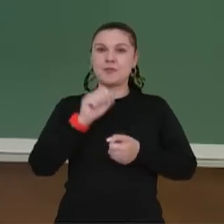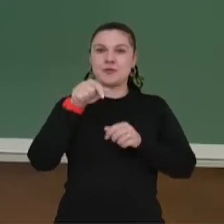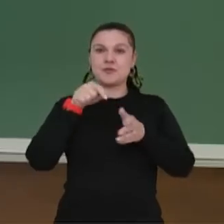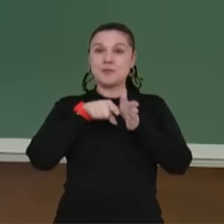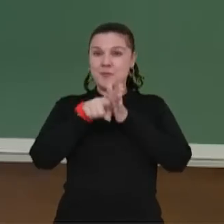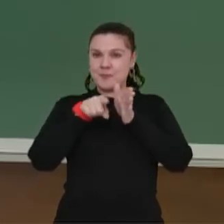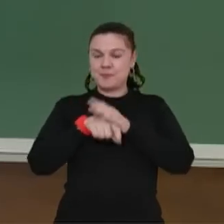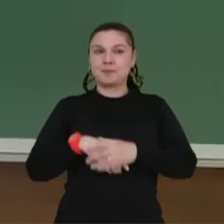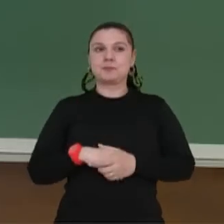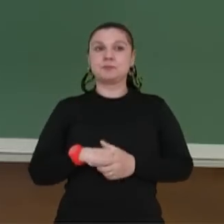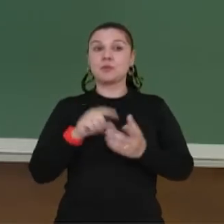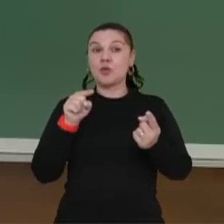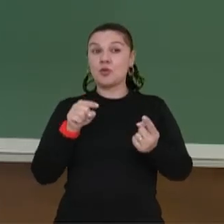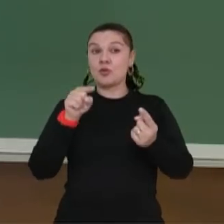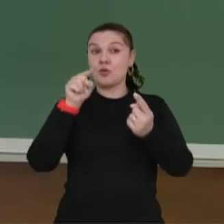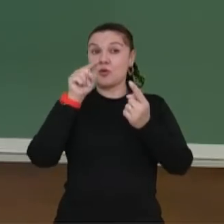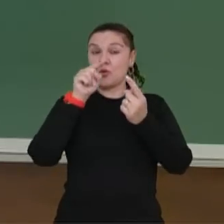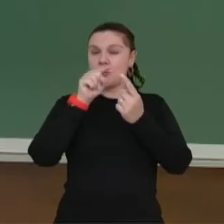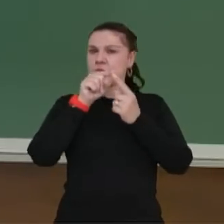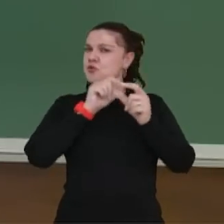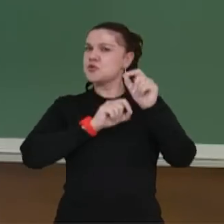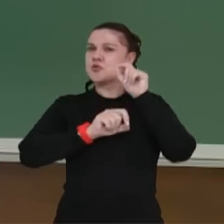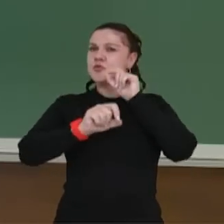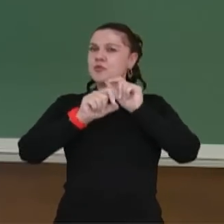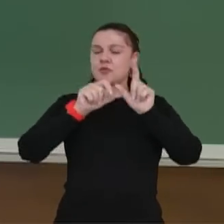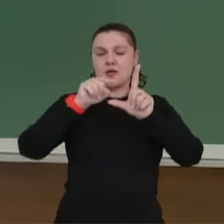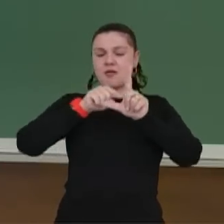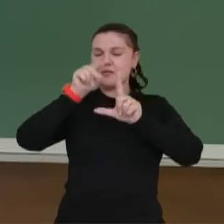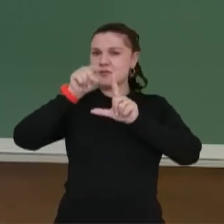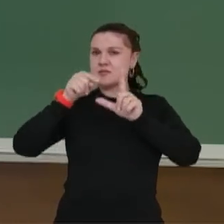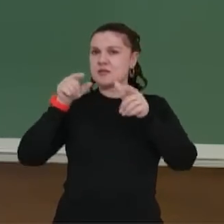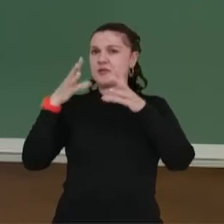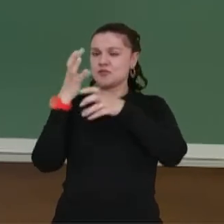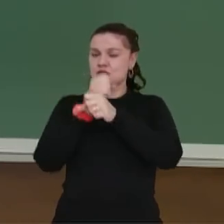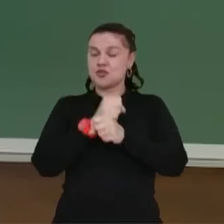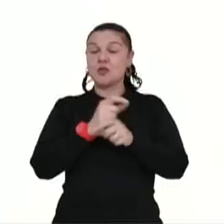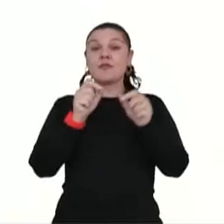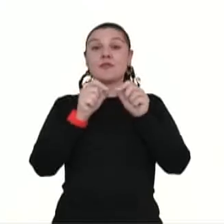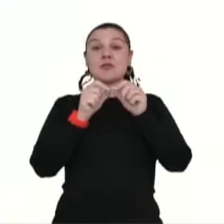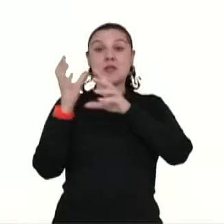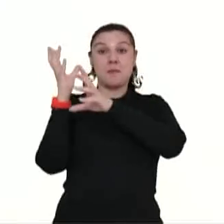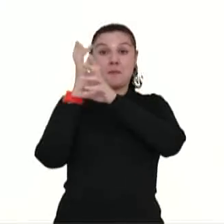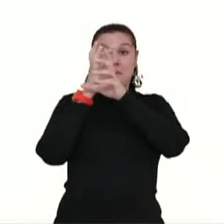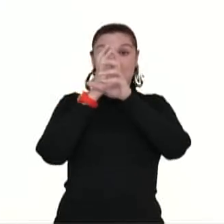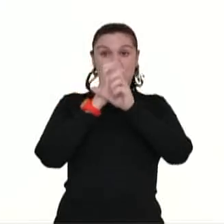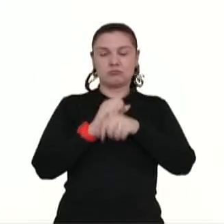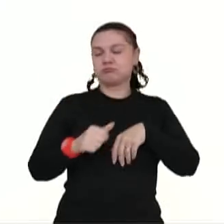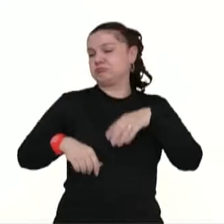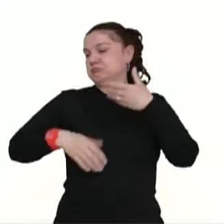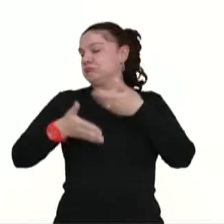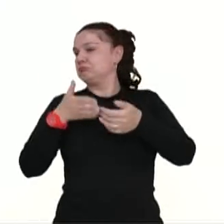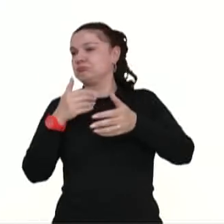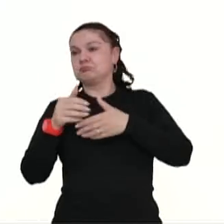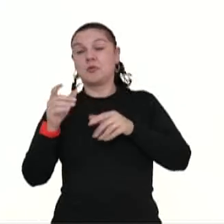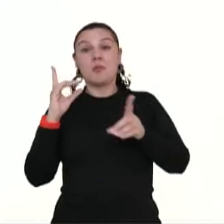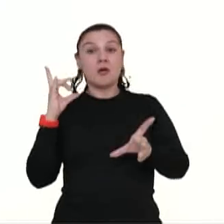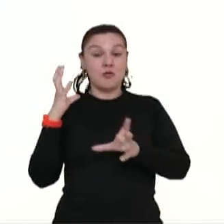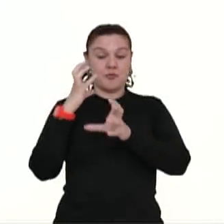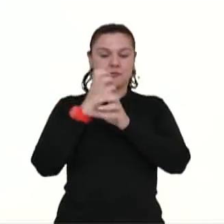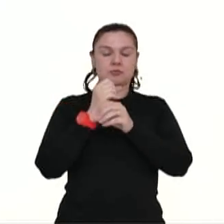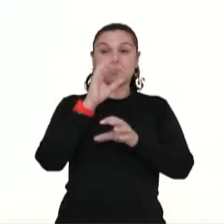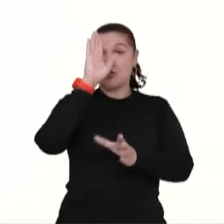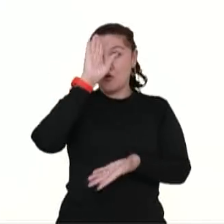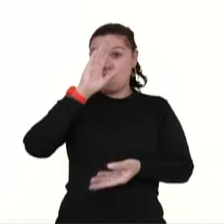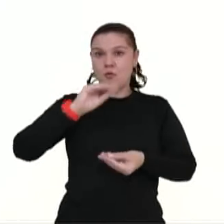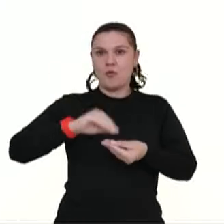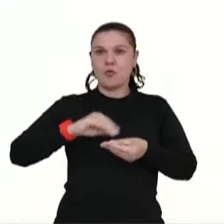conversou. O objetivo da estatística é, alternativa A, efetuar cálculos a partir de fatos aleatórios para obter conclusões